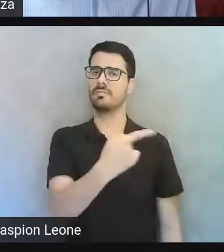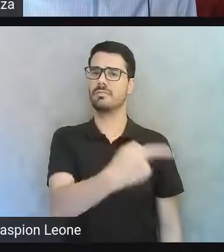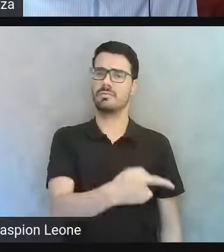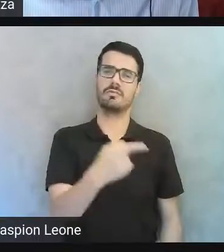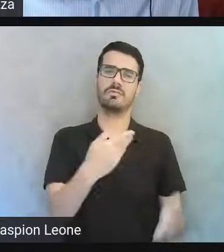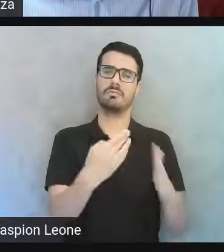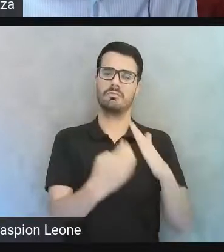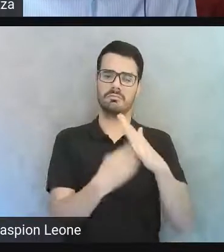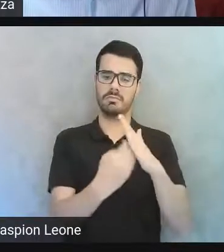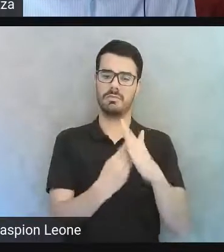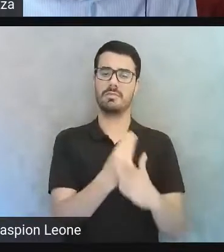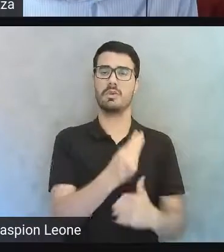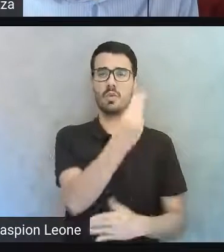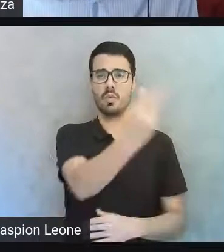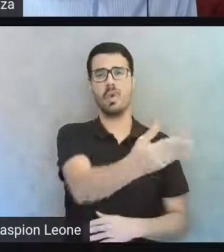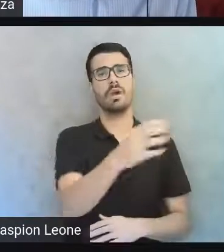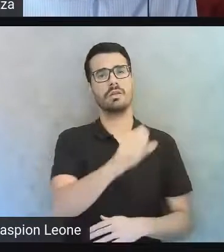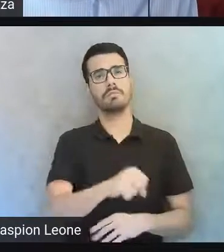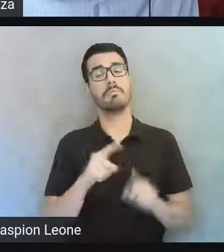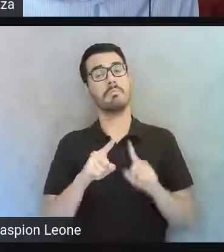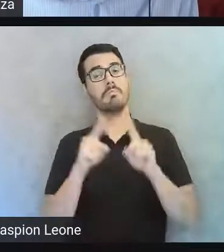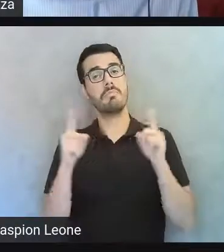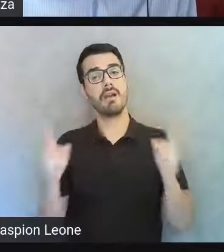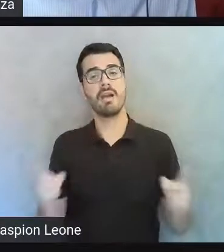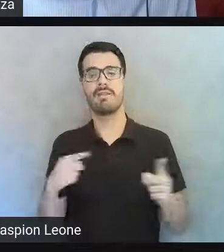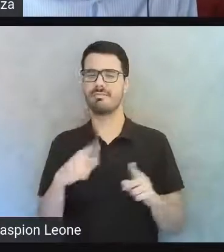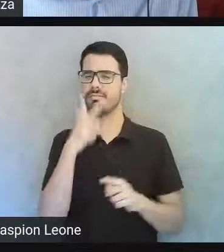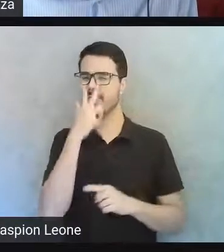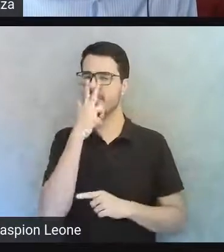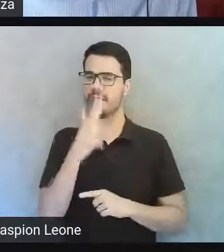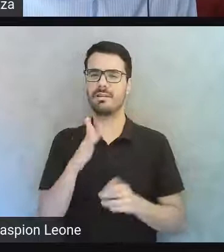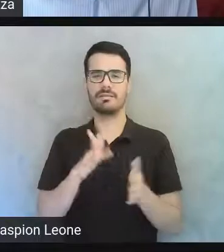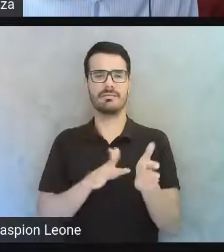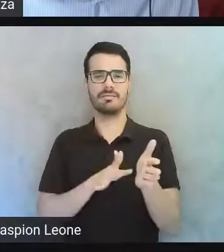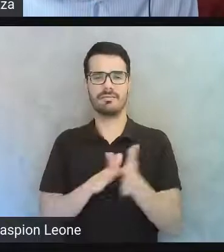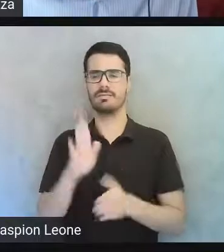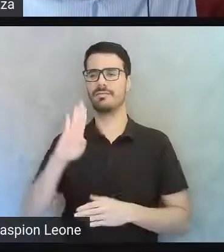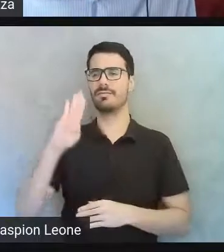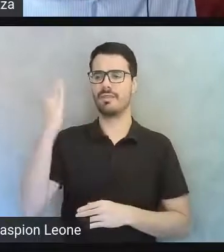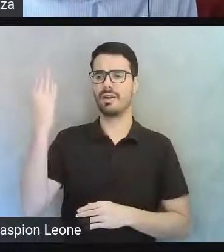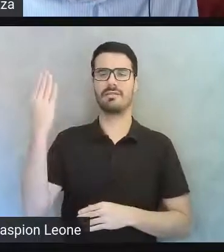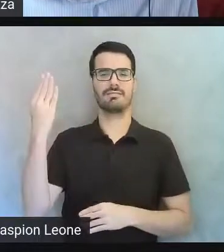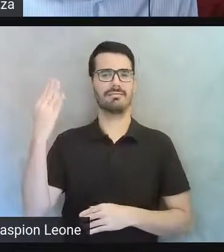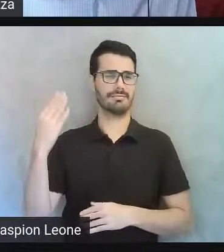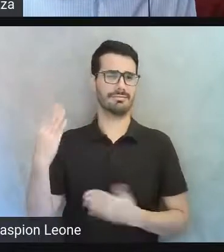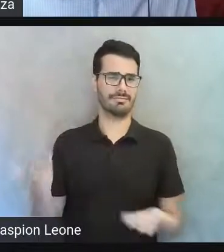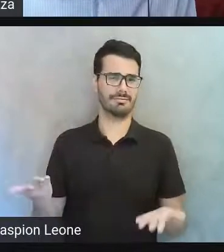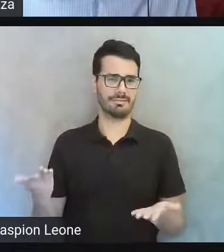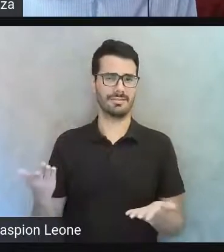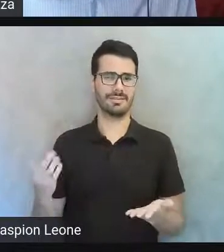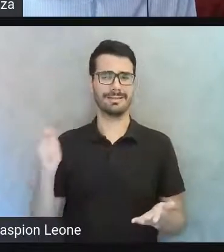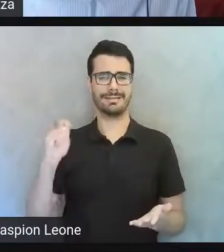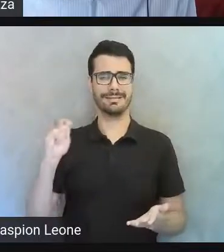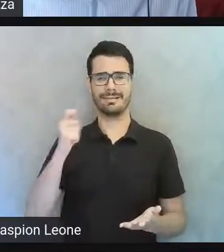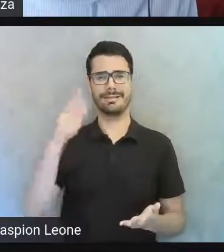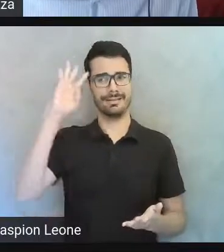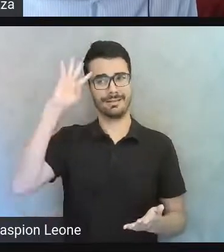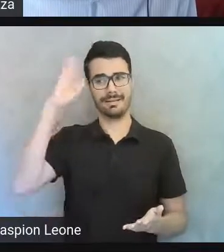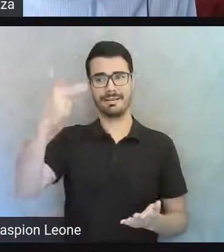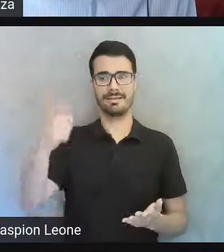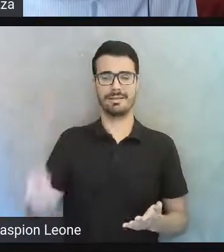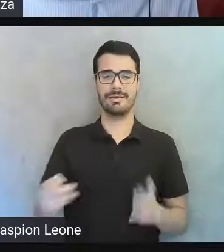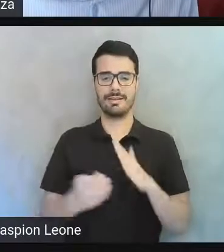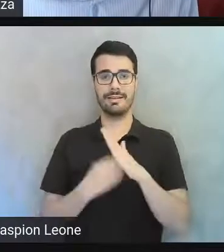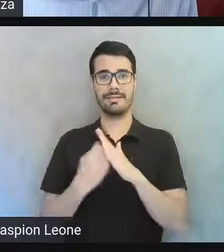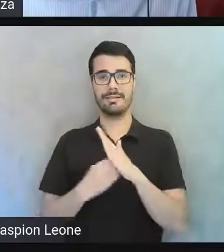empresas. Acho que uma certa hipocrisia, né, a gente acreditar que, por uma decisão do Supremo, as empresas